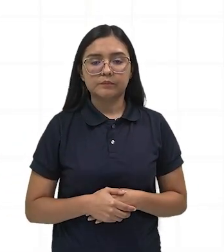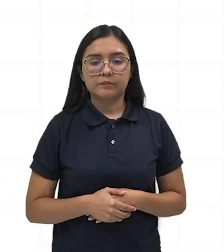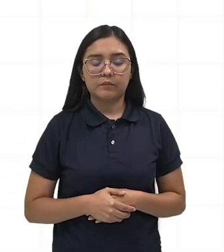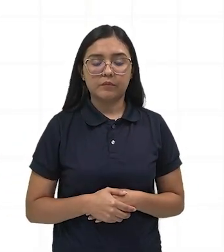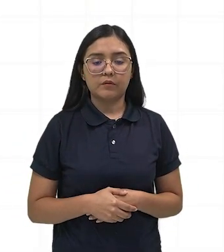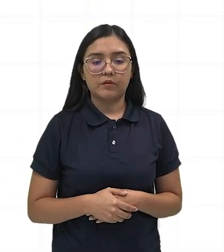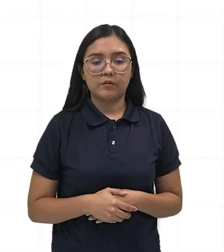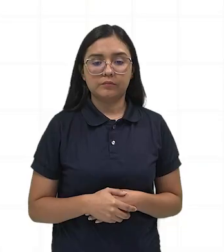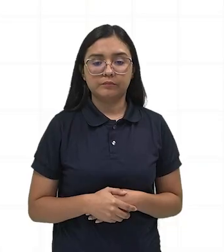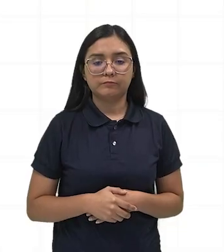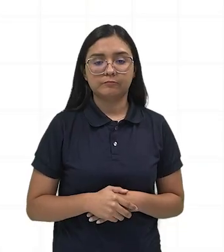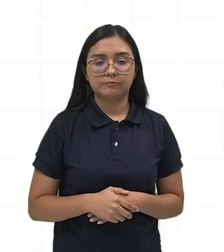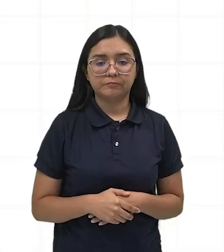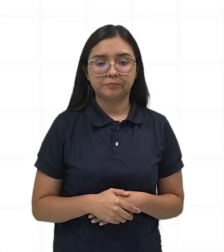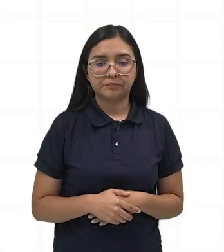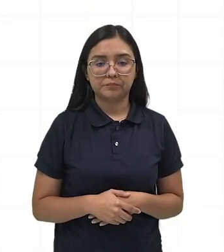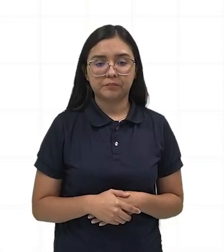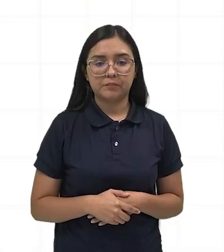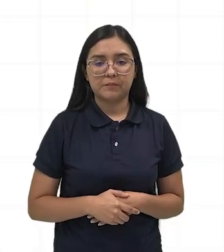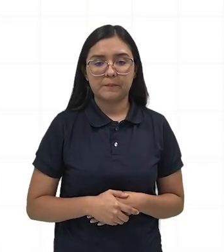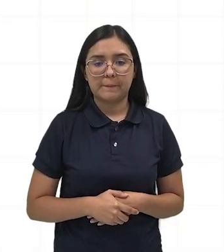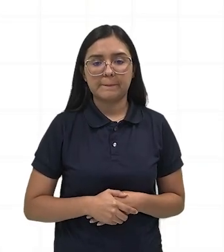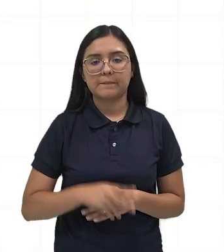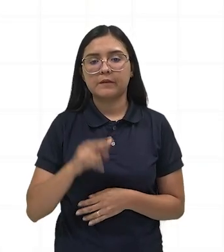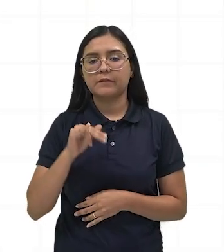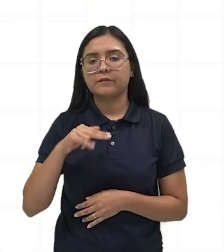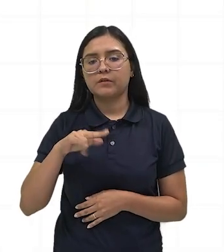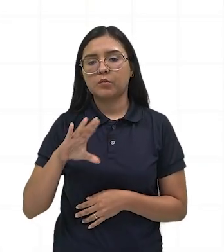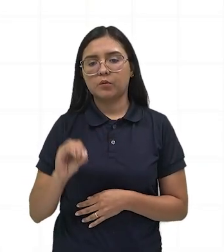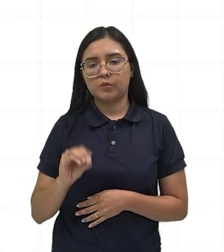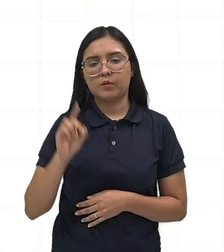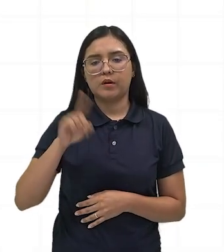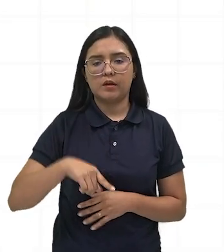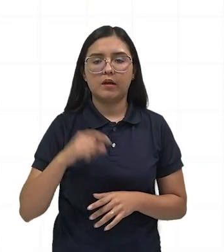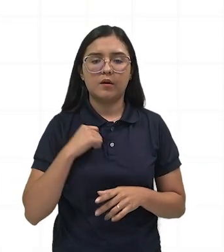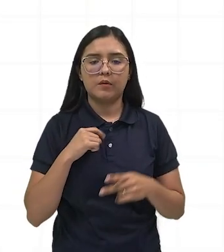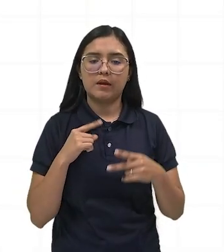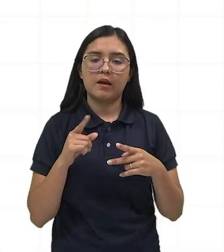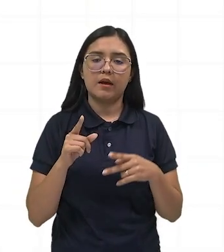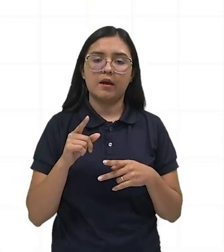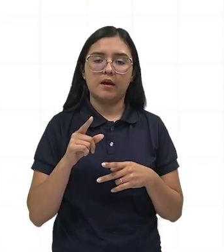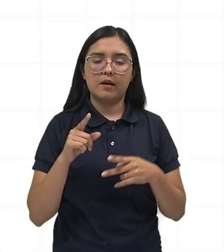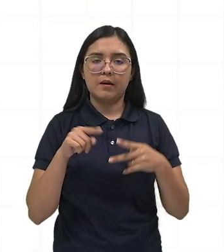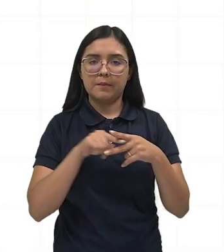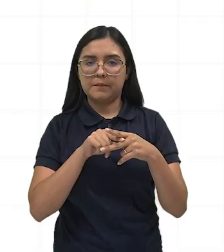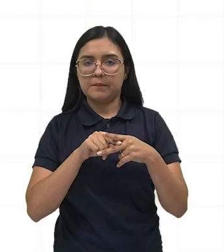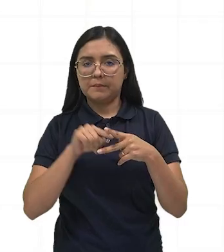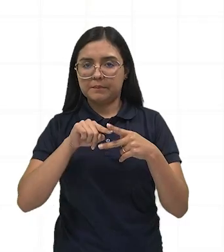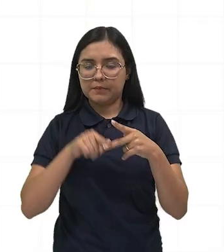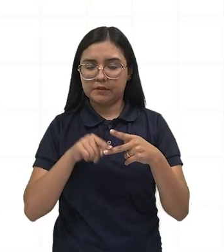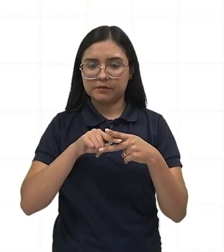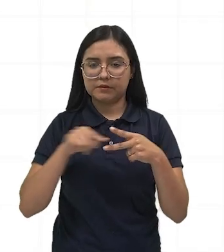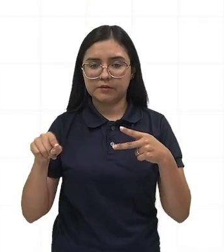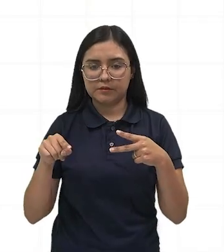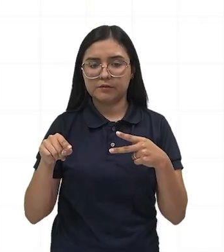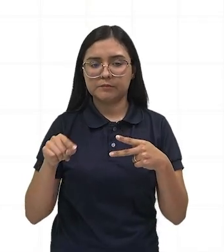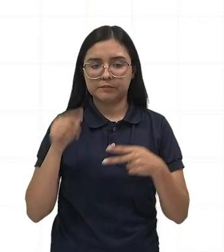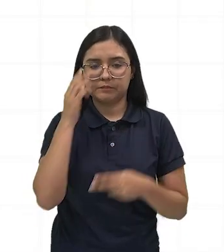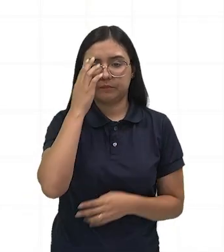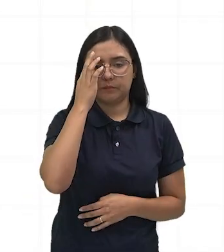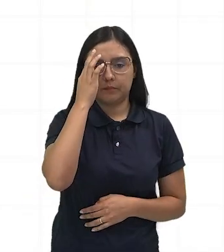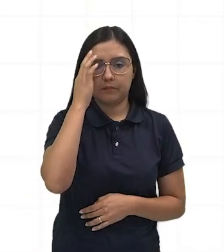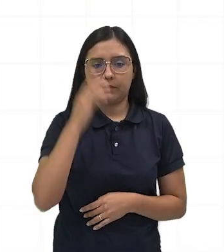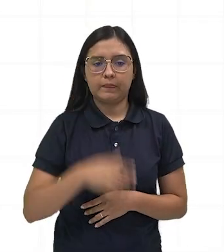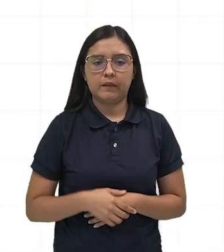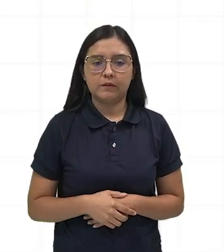né? Esse vinco vai ser exatamente a minha bissetriz. Porque como você vai ter juntado ali